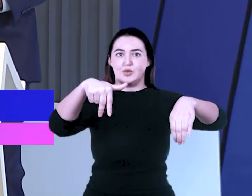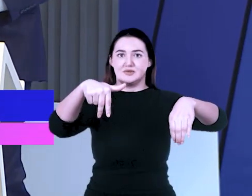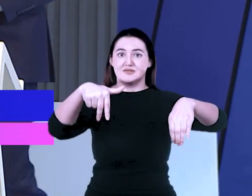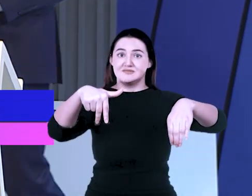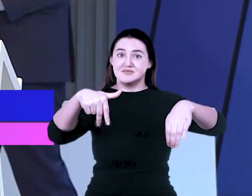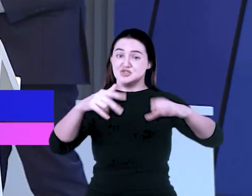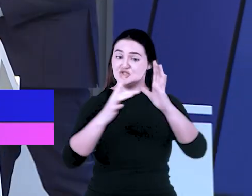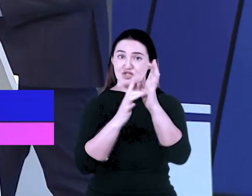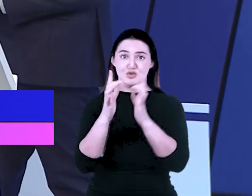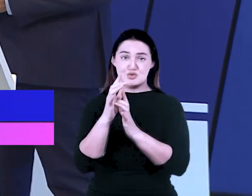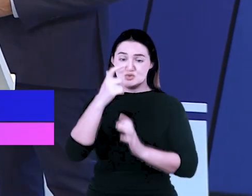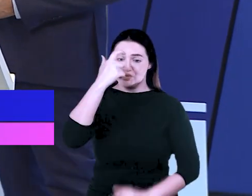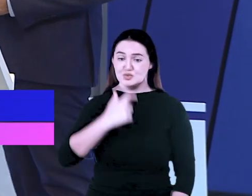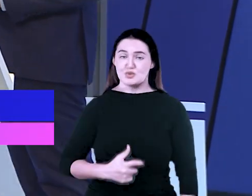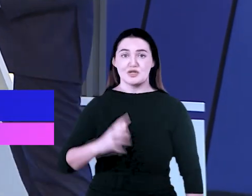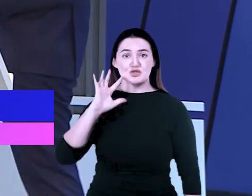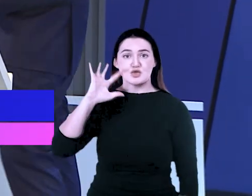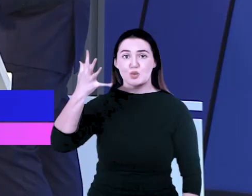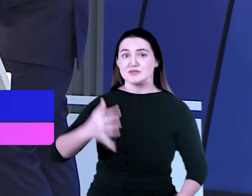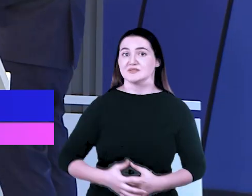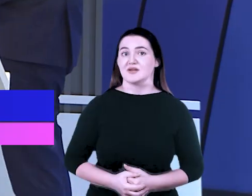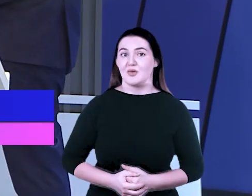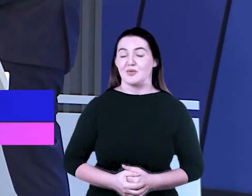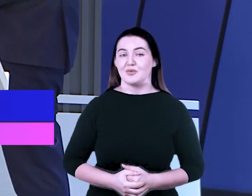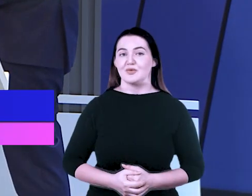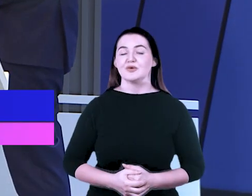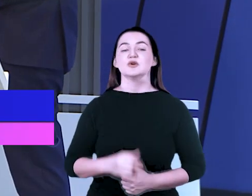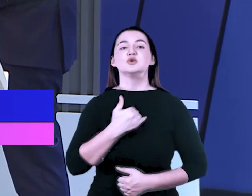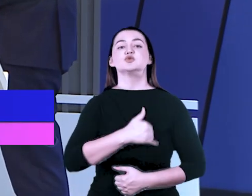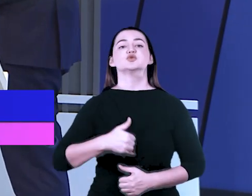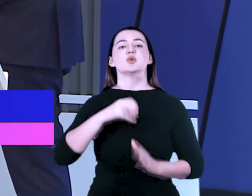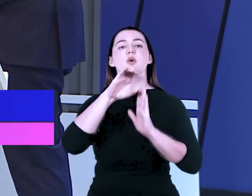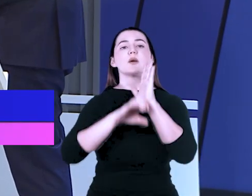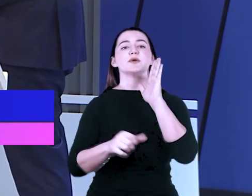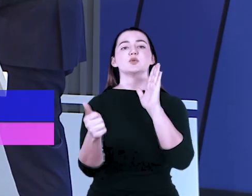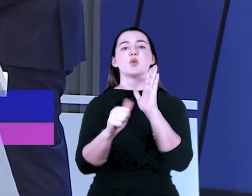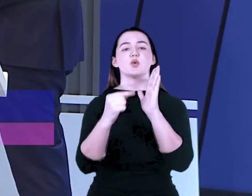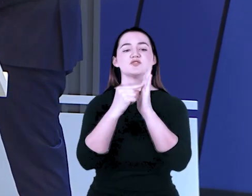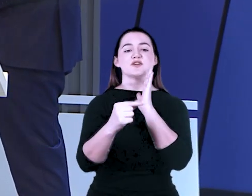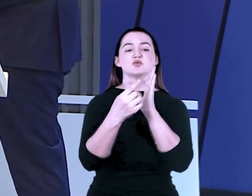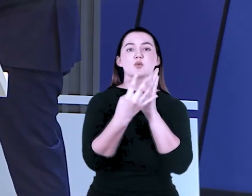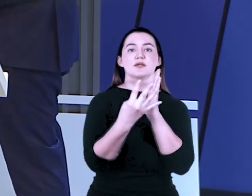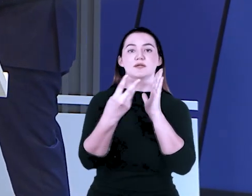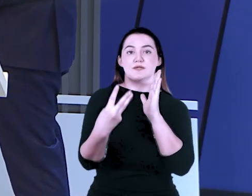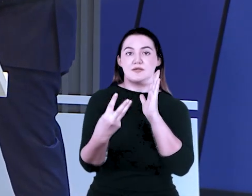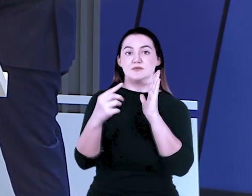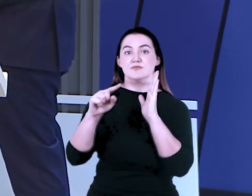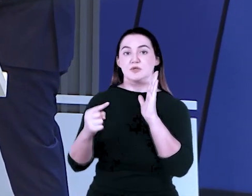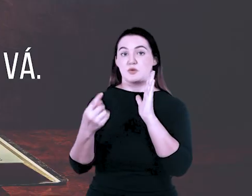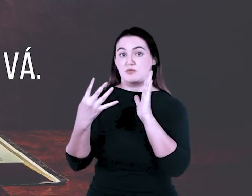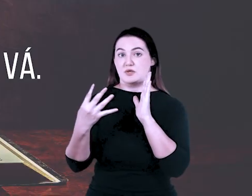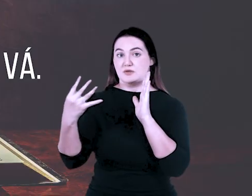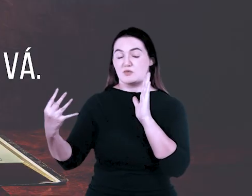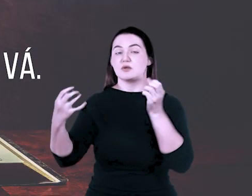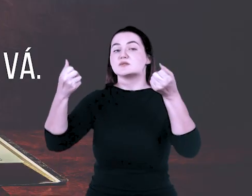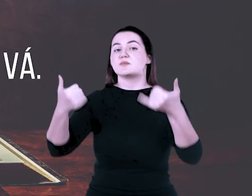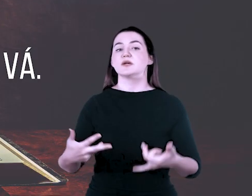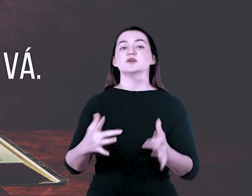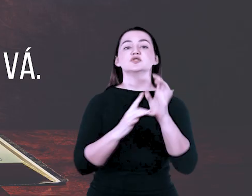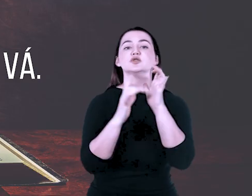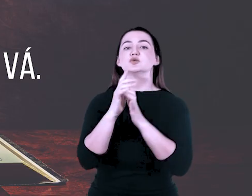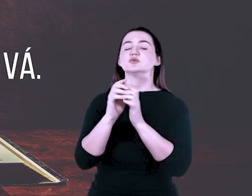ressurreição, a solução. Olha o que diz João 11, 43 e 44. Jesus clamou em alta